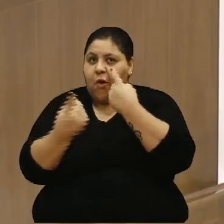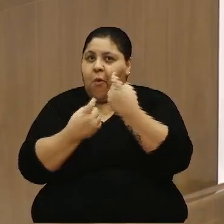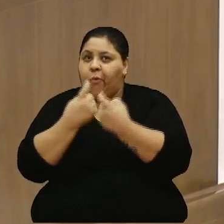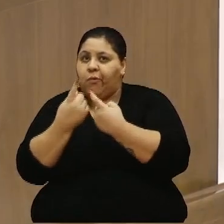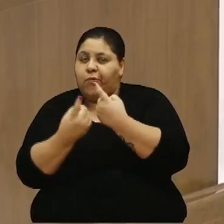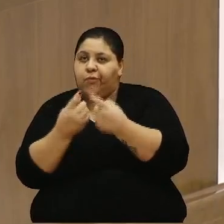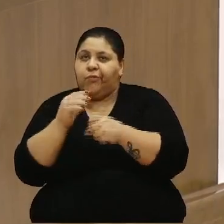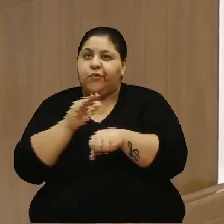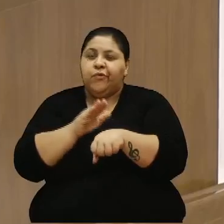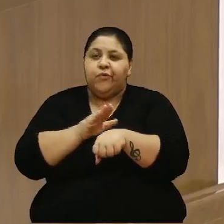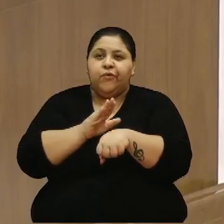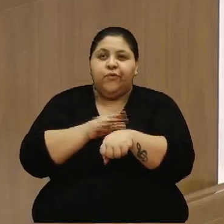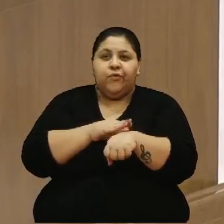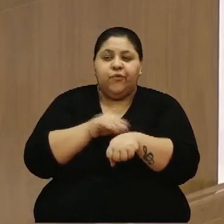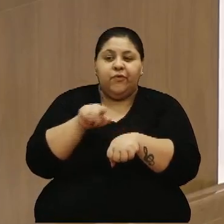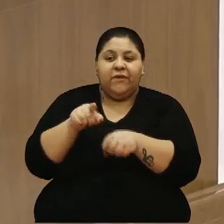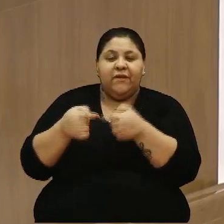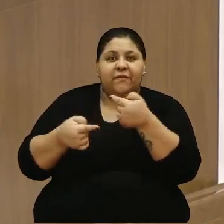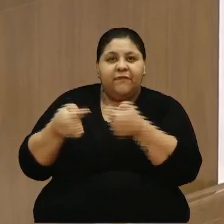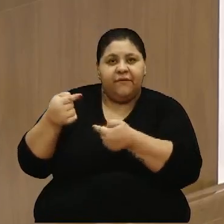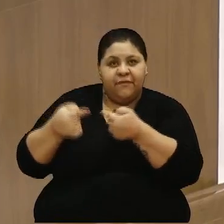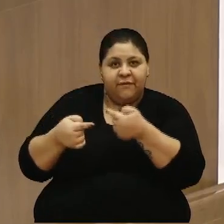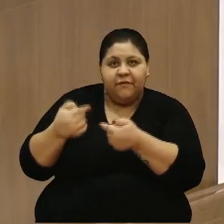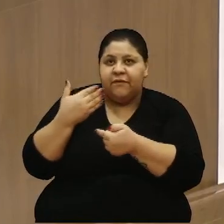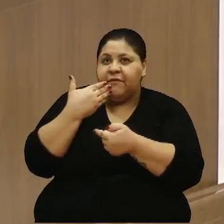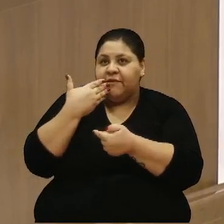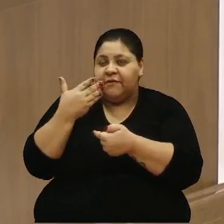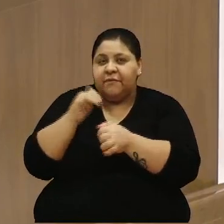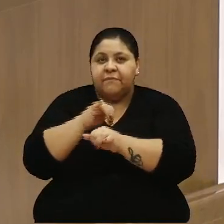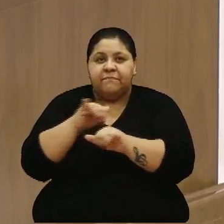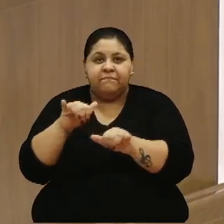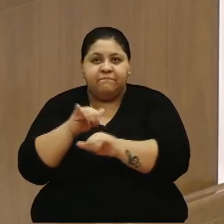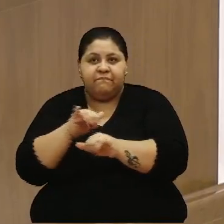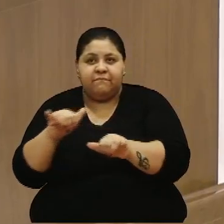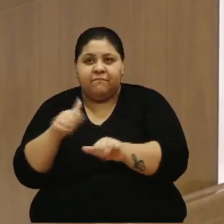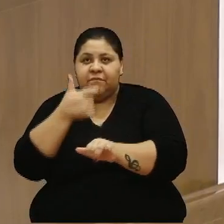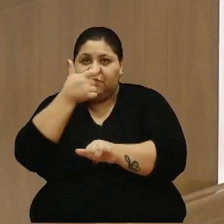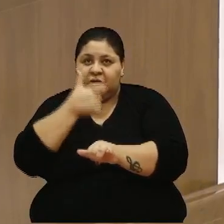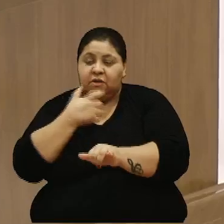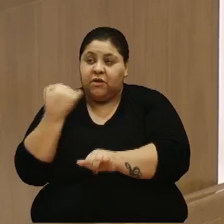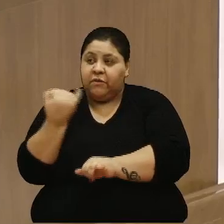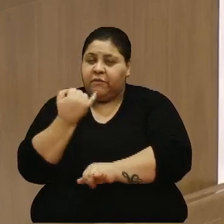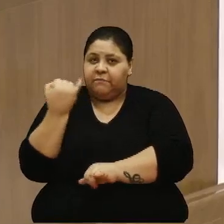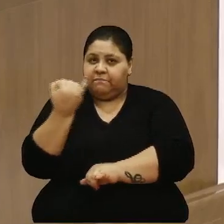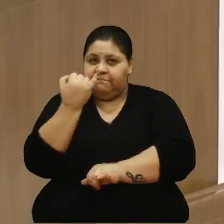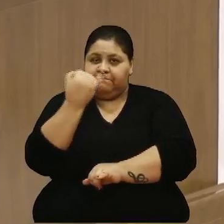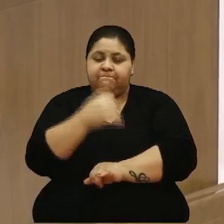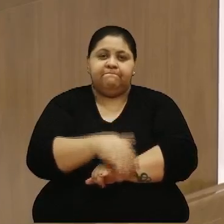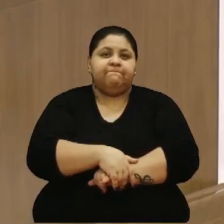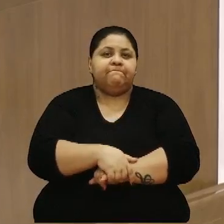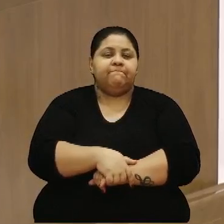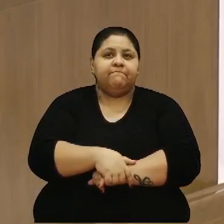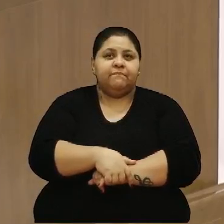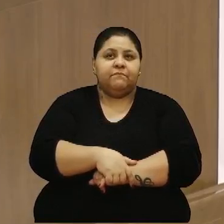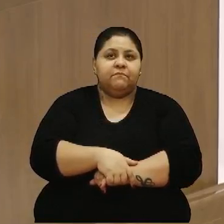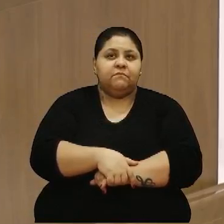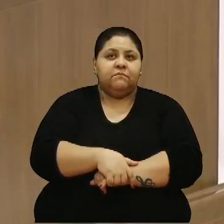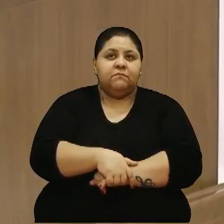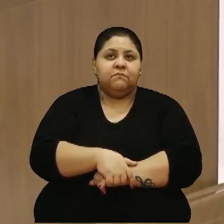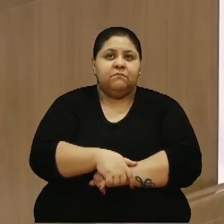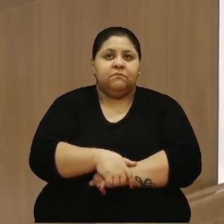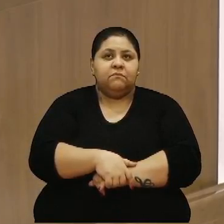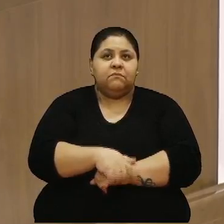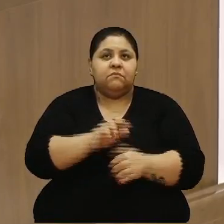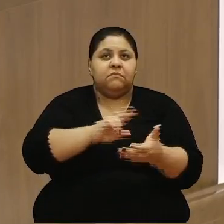pontos sobre essa discussão, sobre esse pedido de informação, que eu acho muito pertinente, por termos